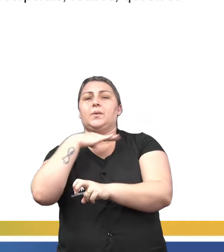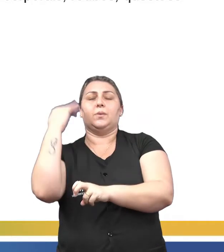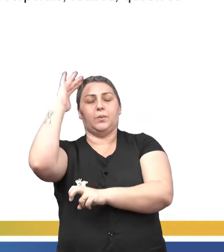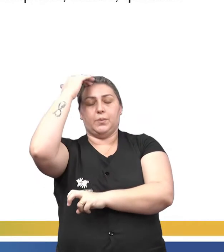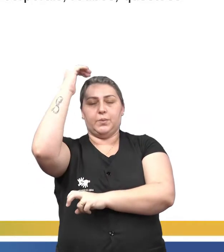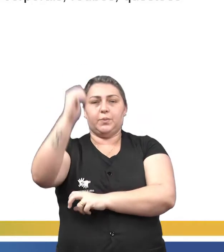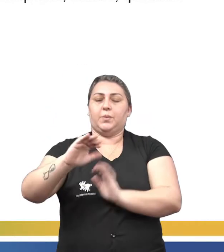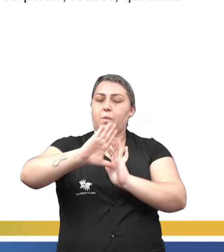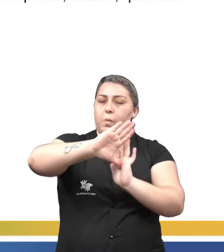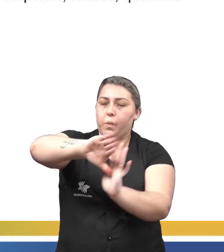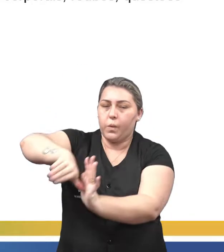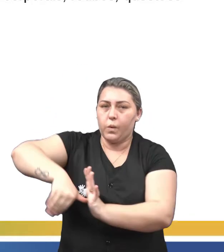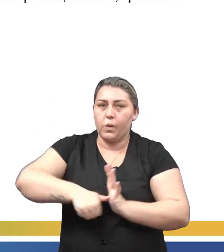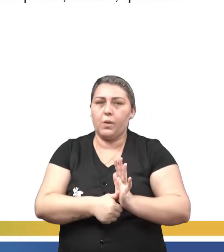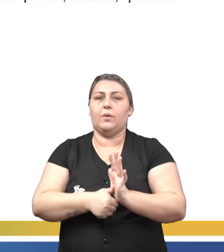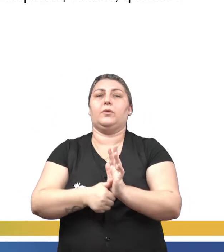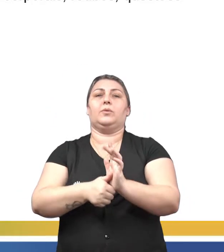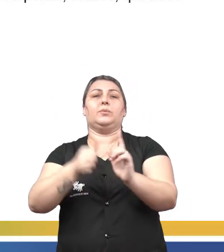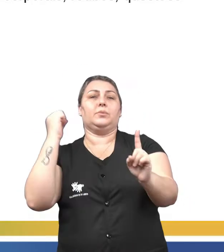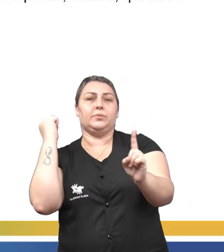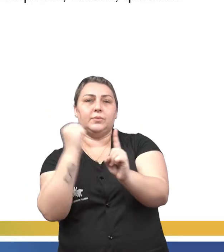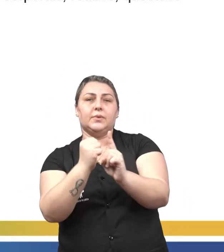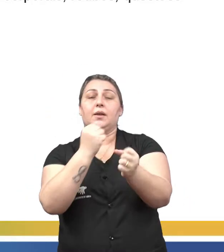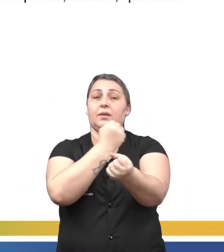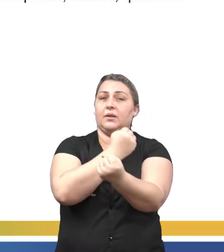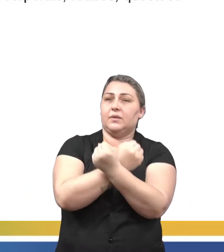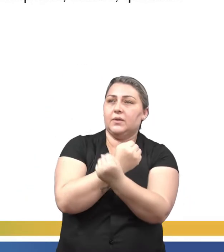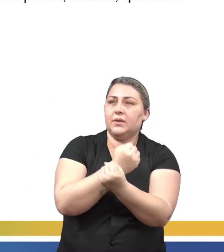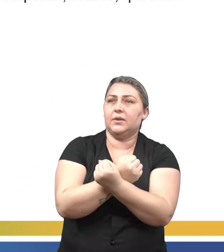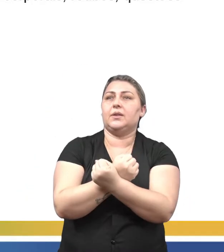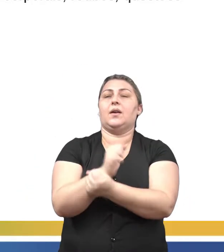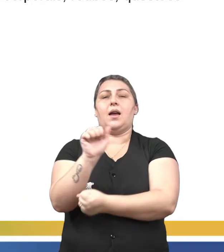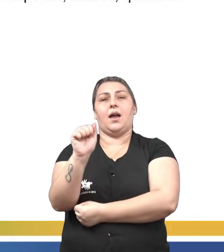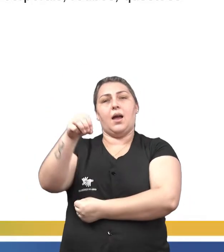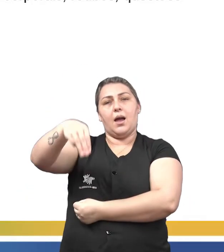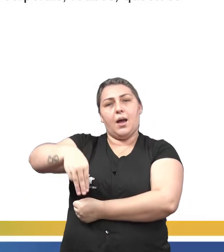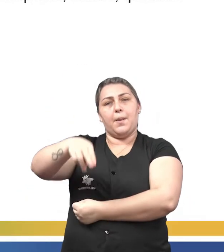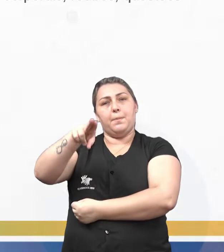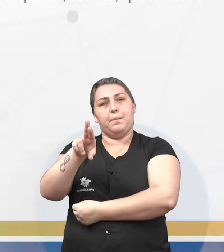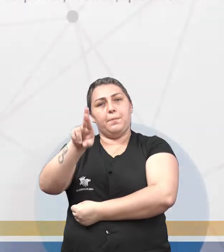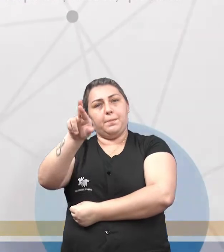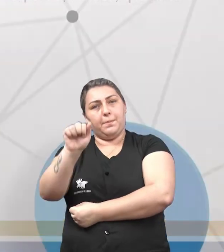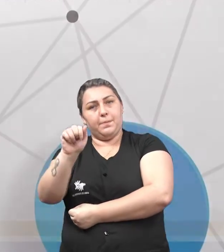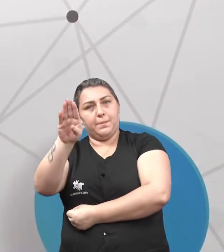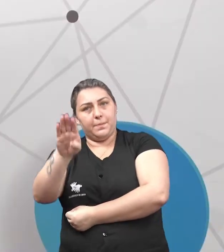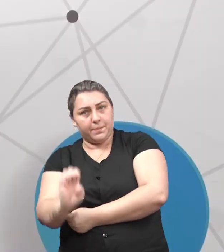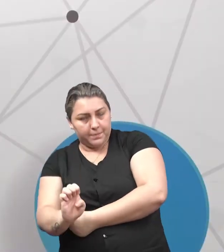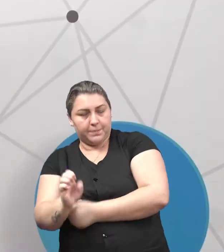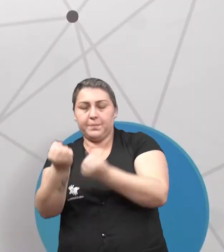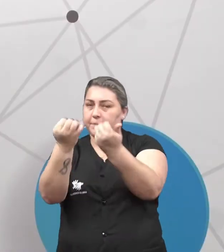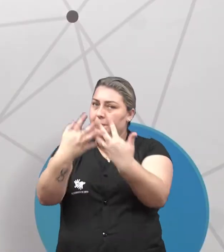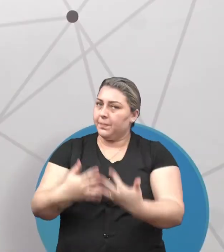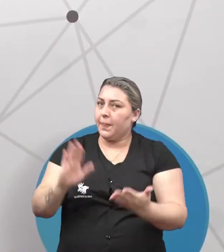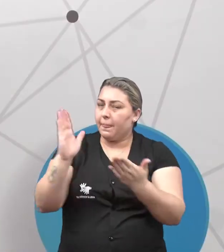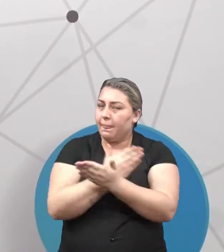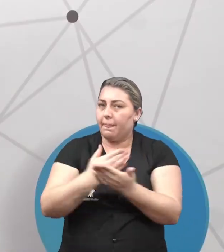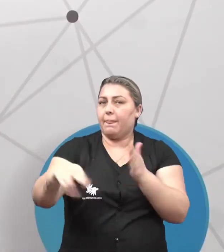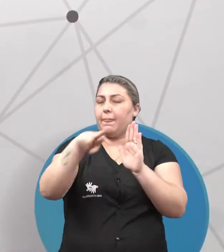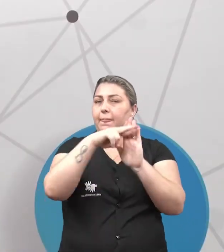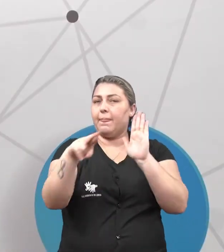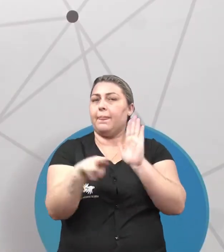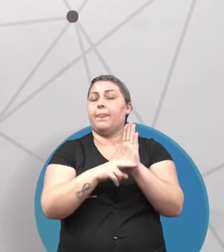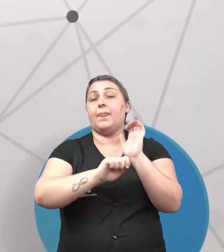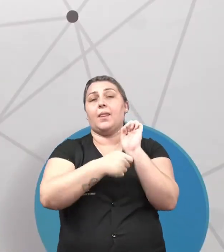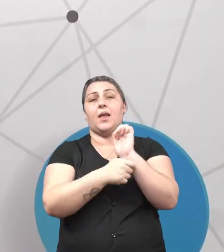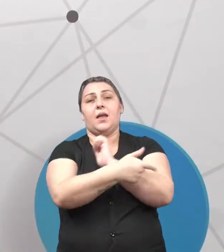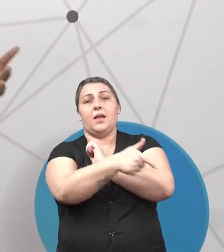os roubos, as questões comerciais, a escravidão. Então, o Hammurabi, ele vem sistematizando aí algumas normas, né? Claro que no código a gente não